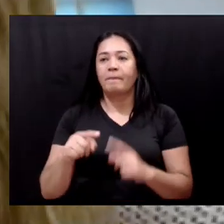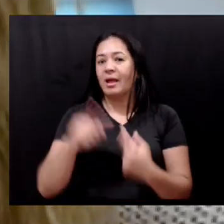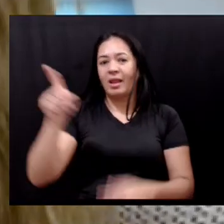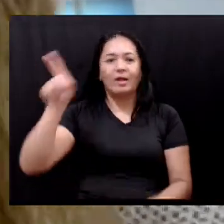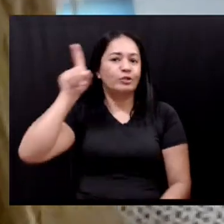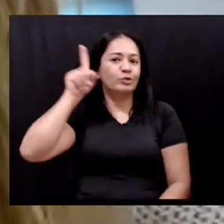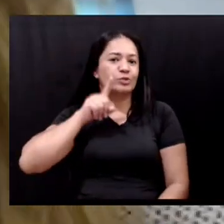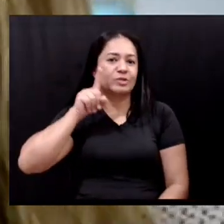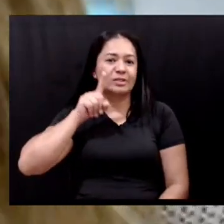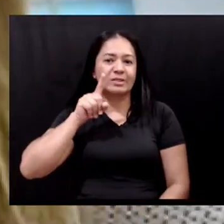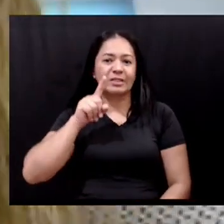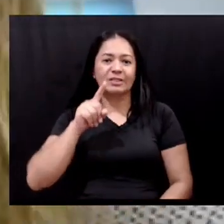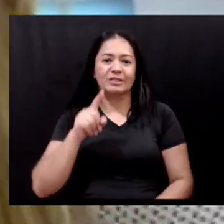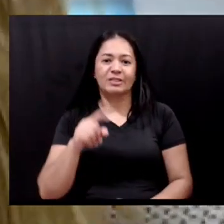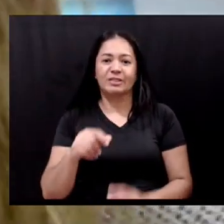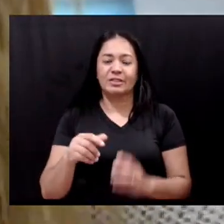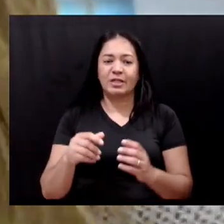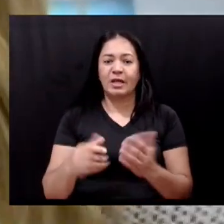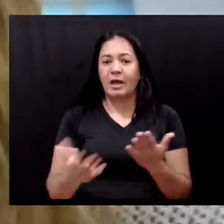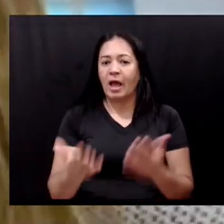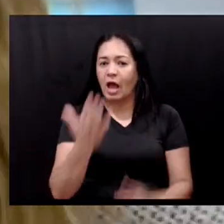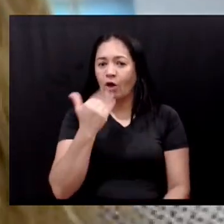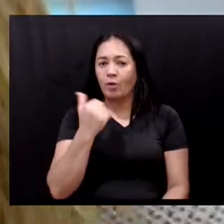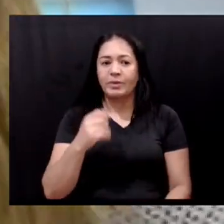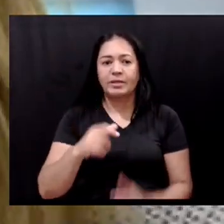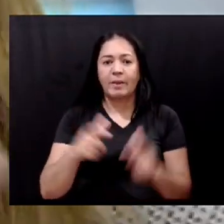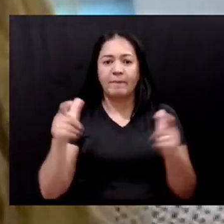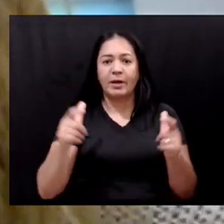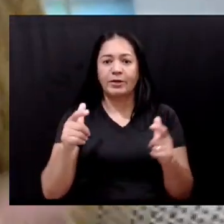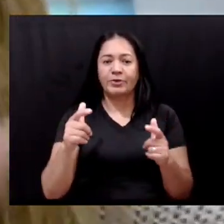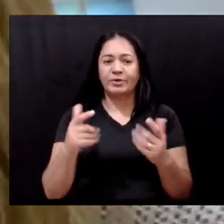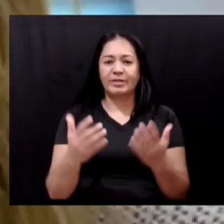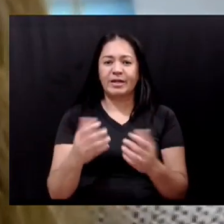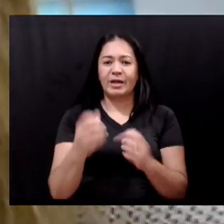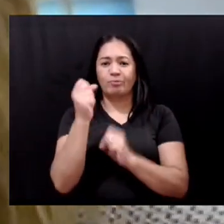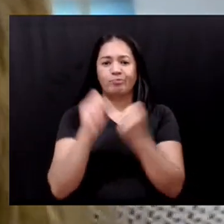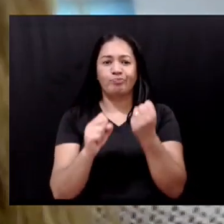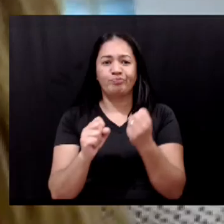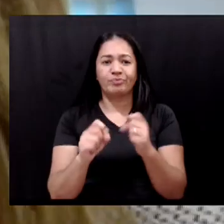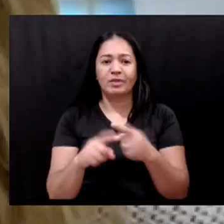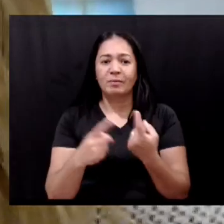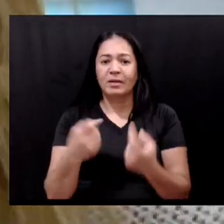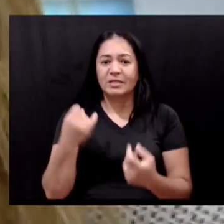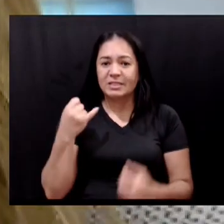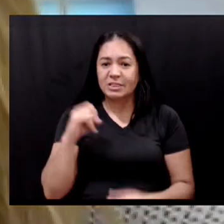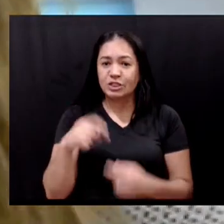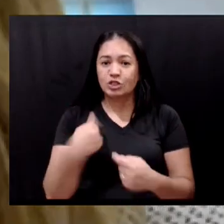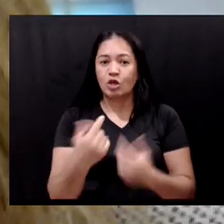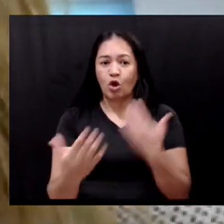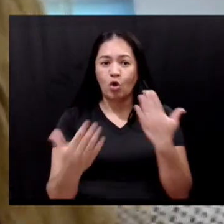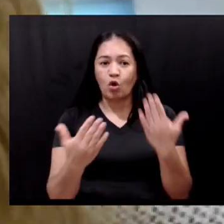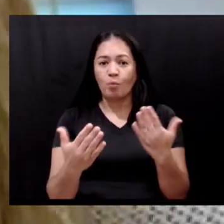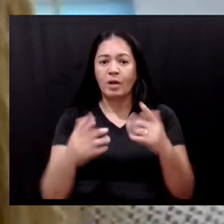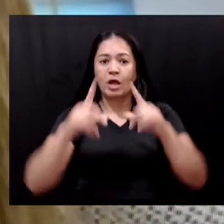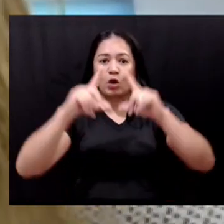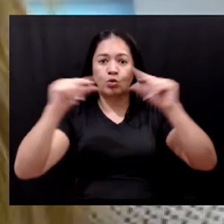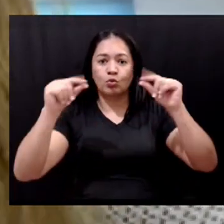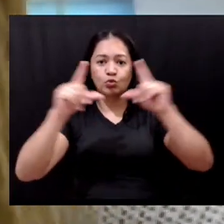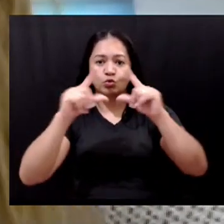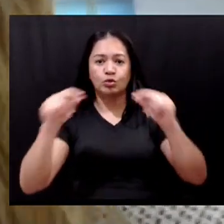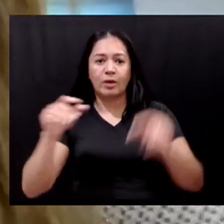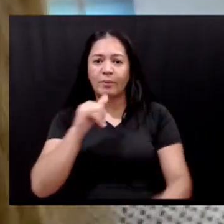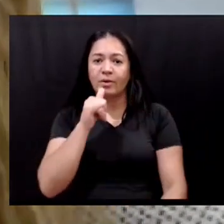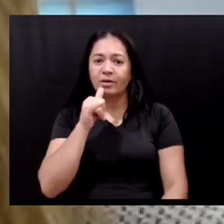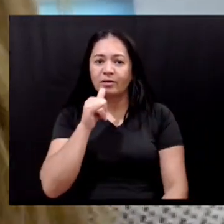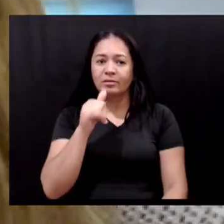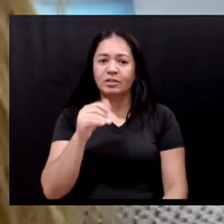da metade da população tem sobrepeso e obesidade, mas se a gente compara um país como o Japão, por exemplo, 4% da